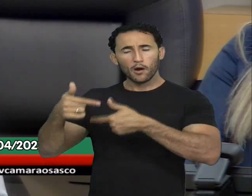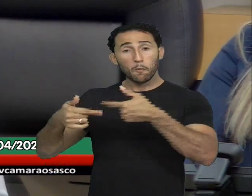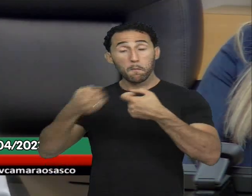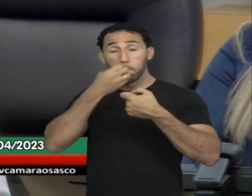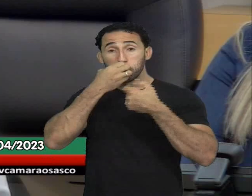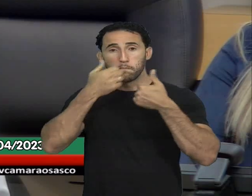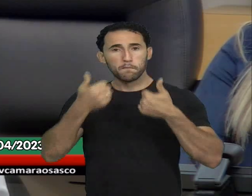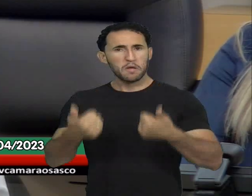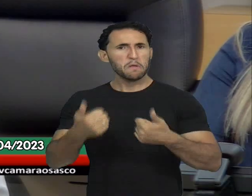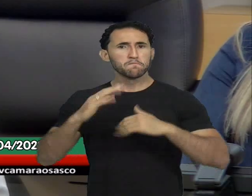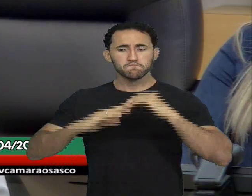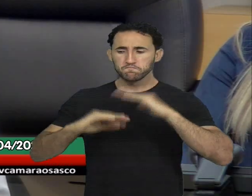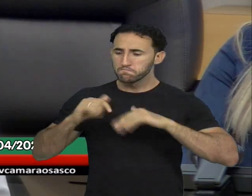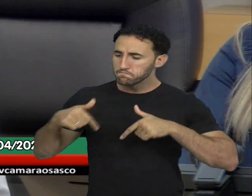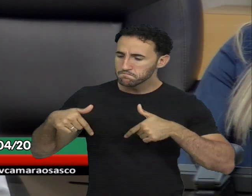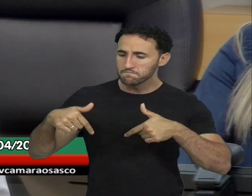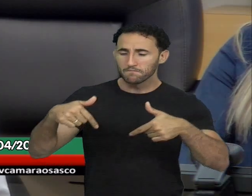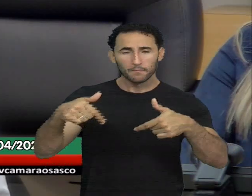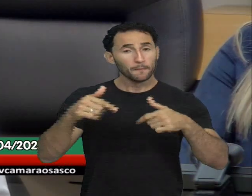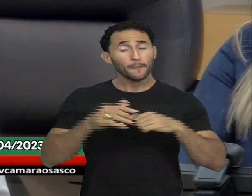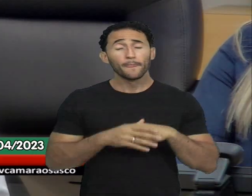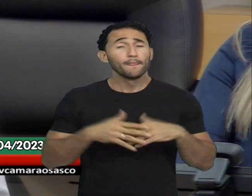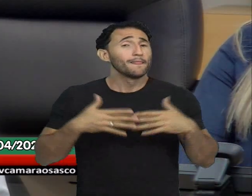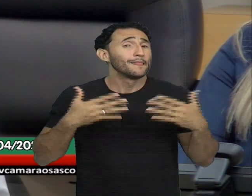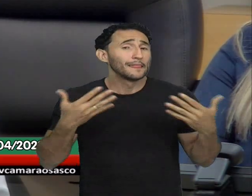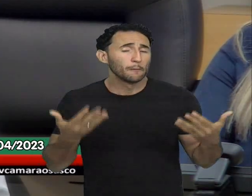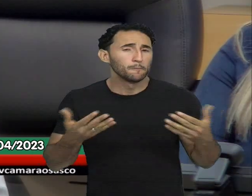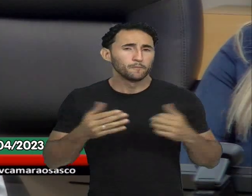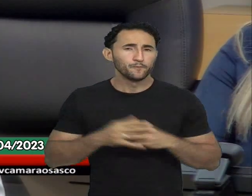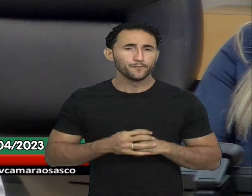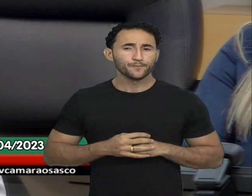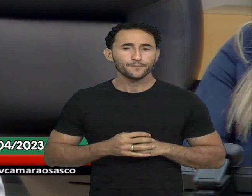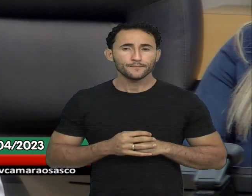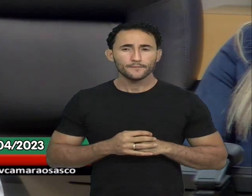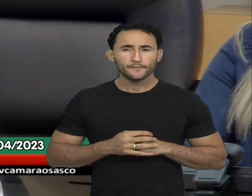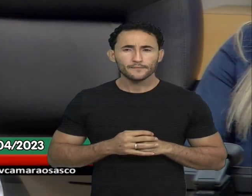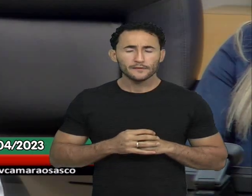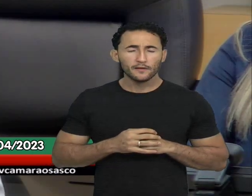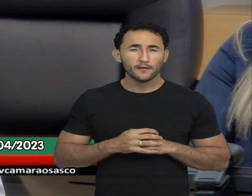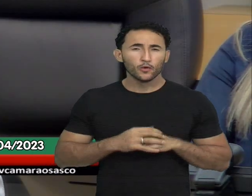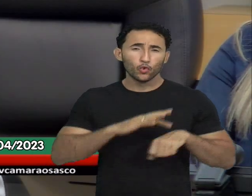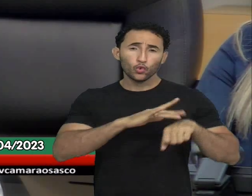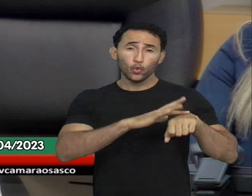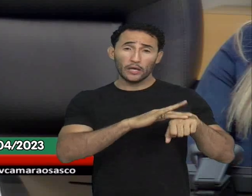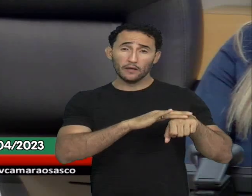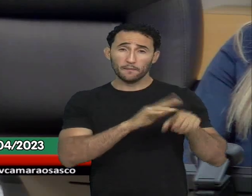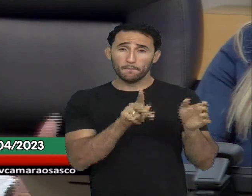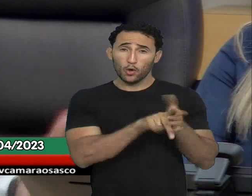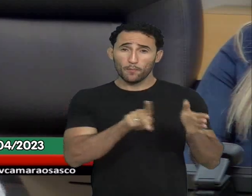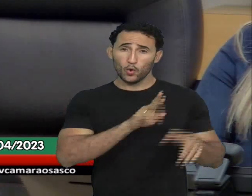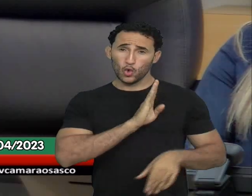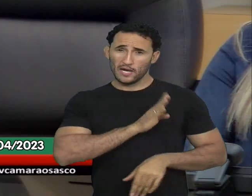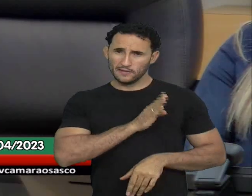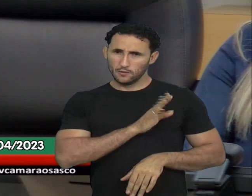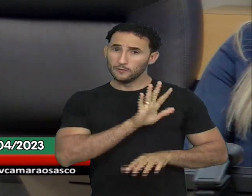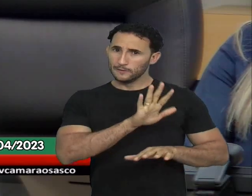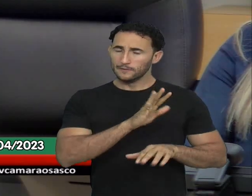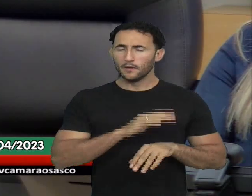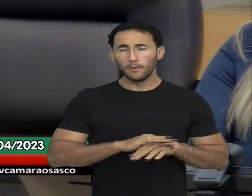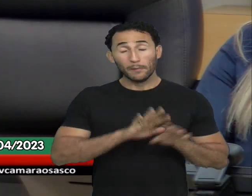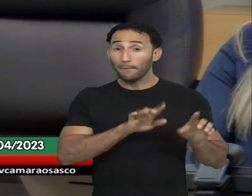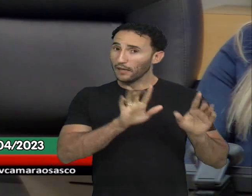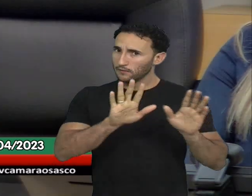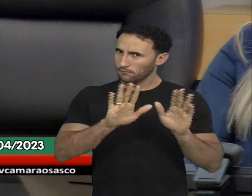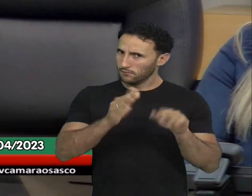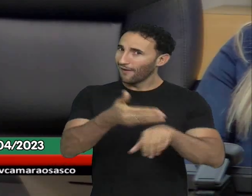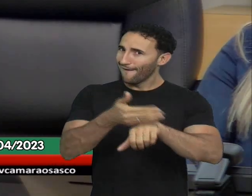realizado. Bom, em relação às doenças cardiovasculares, gostaria também de agradecer à vereadora Lúcia, né, por